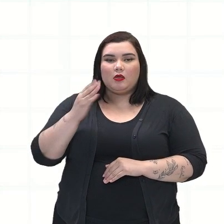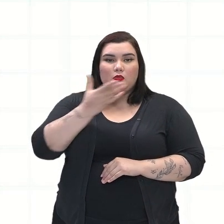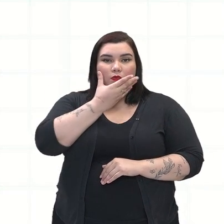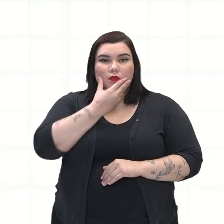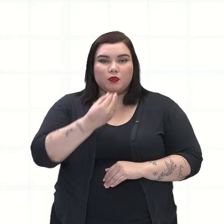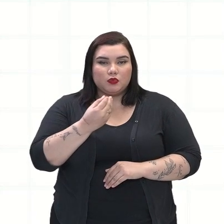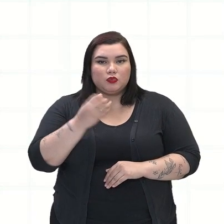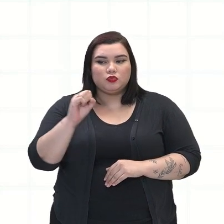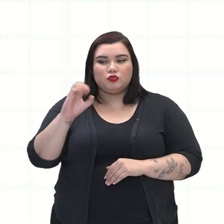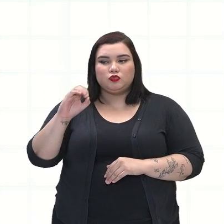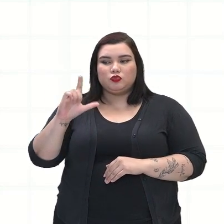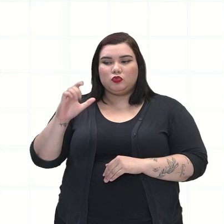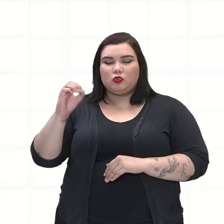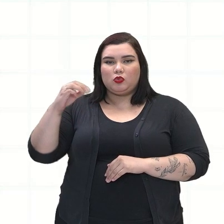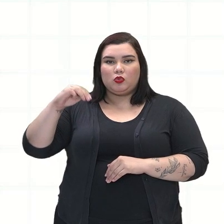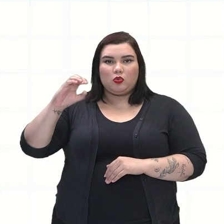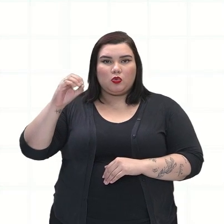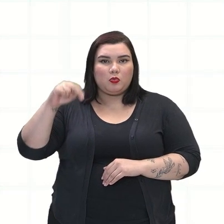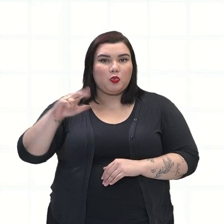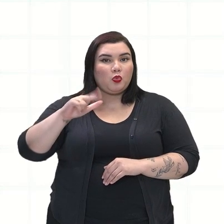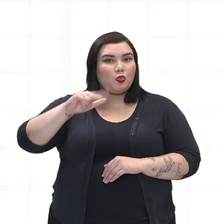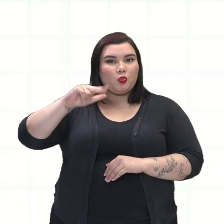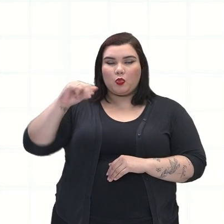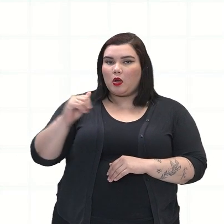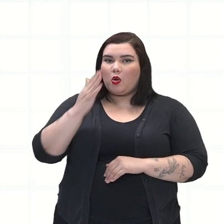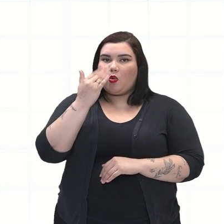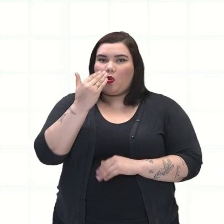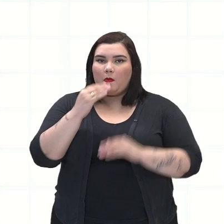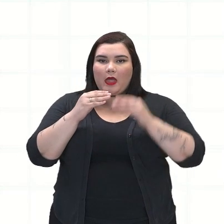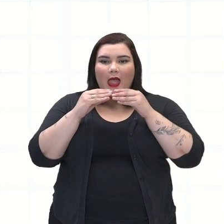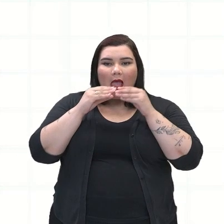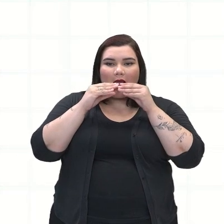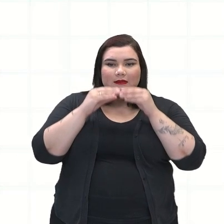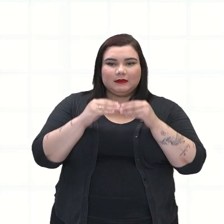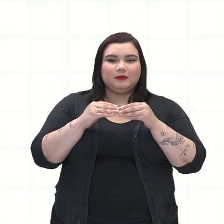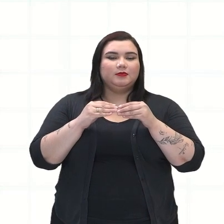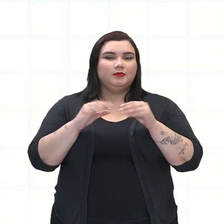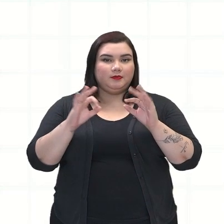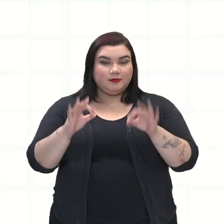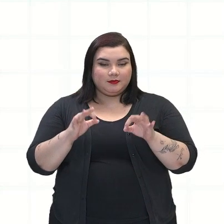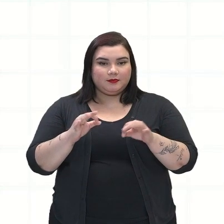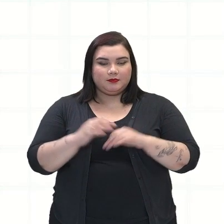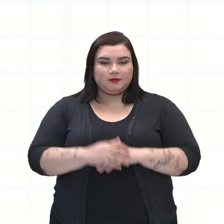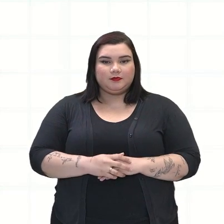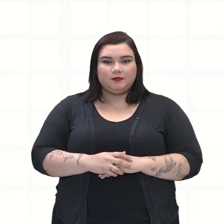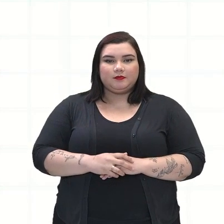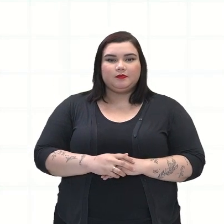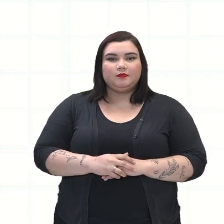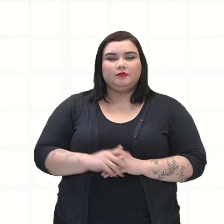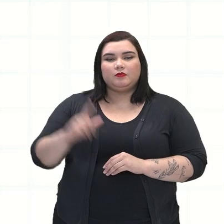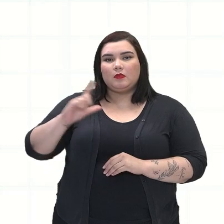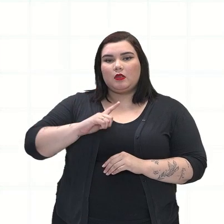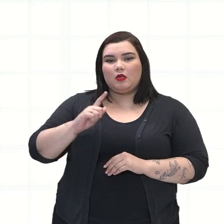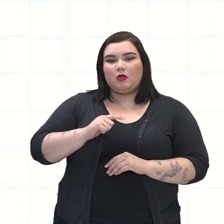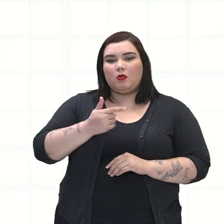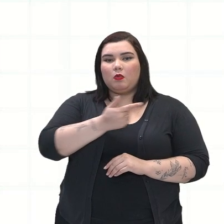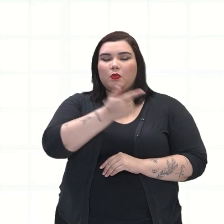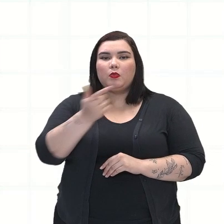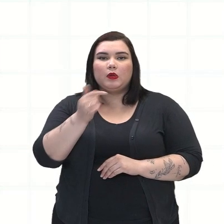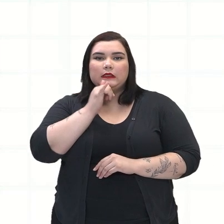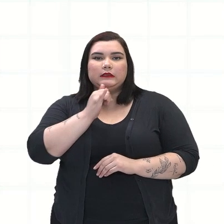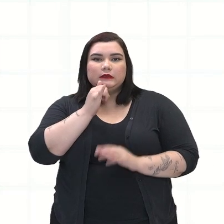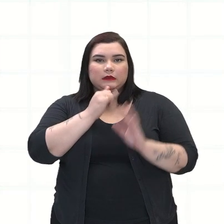come sanduíche. Ok? Então, temos essa frequência aí. Nós temos mais um exemplo aqui